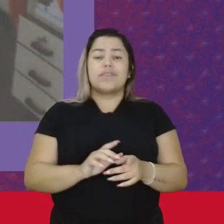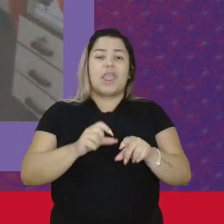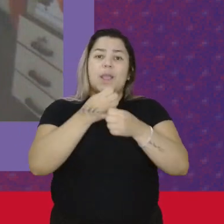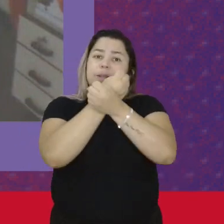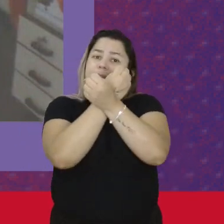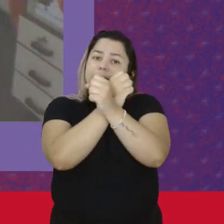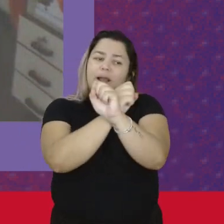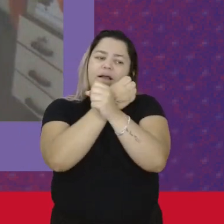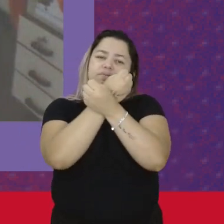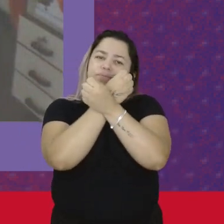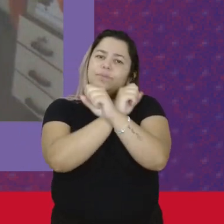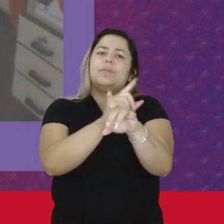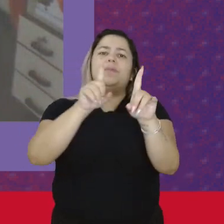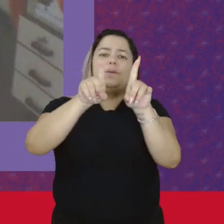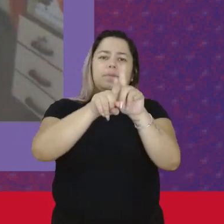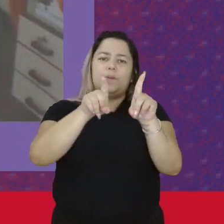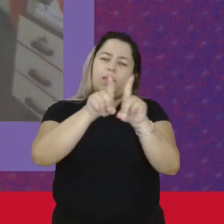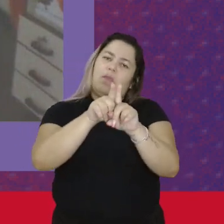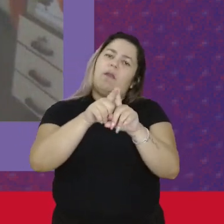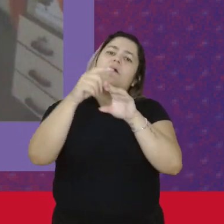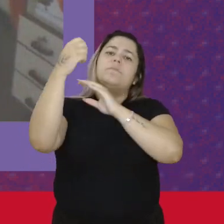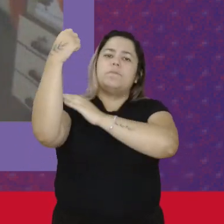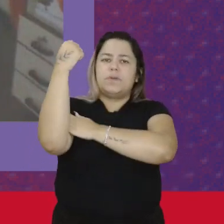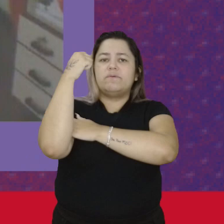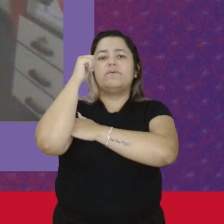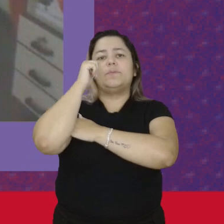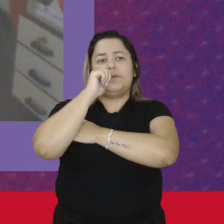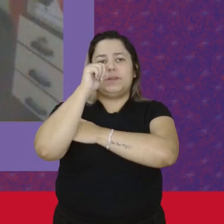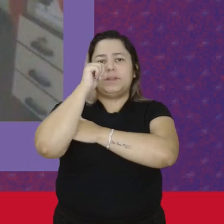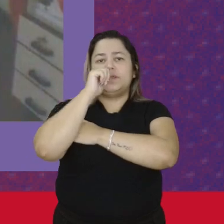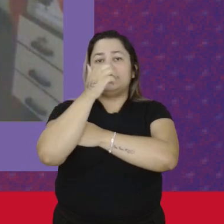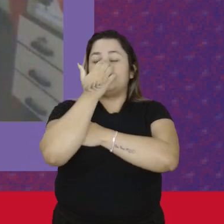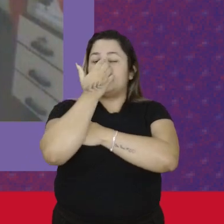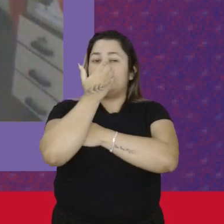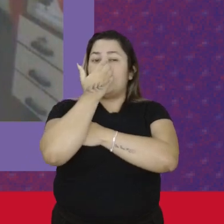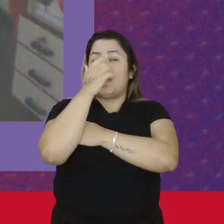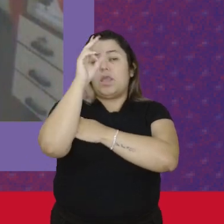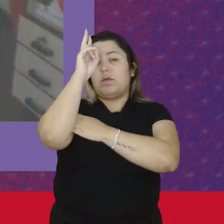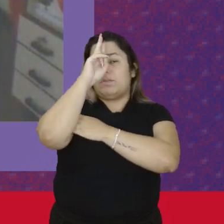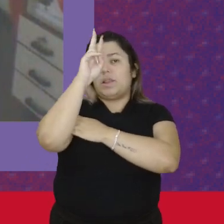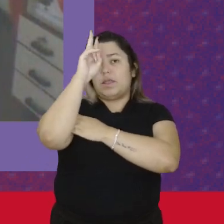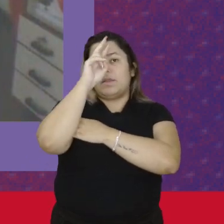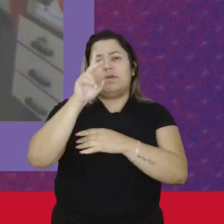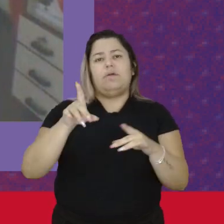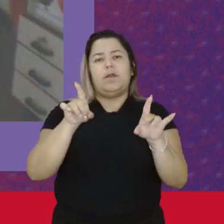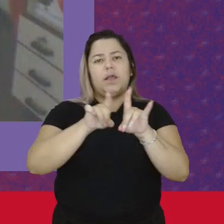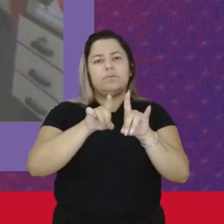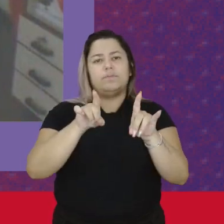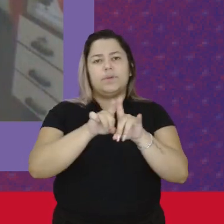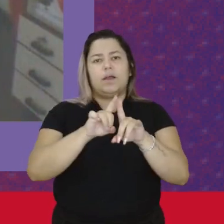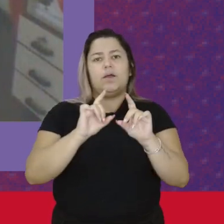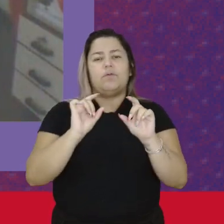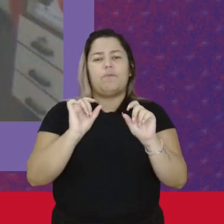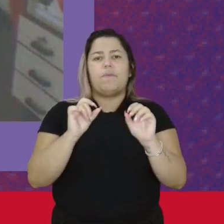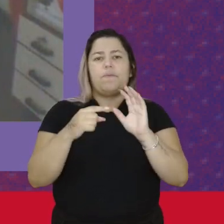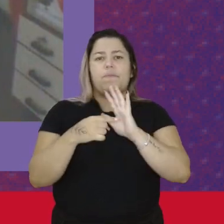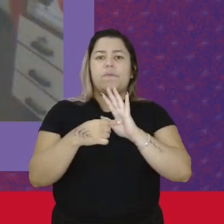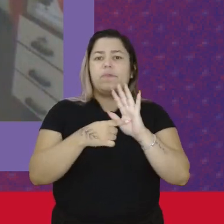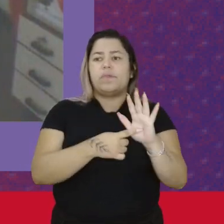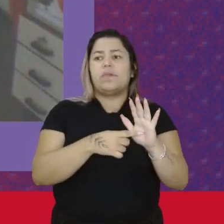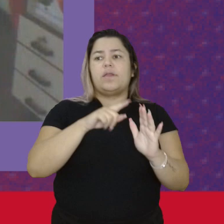escravizadas, elas trazem feminismo, né? Eu já me lembro assim da Dandara, eu trago a